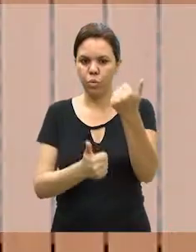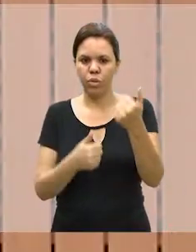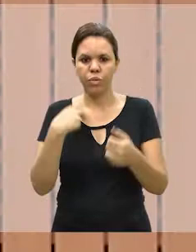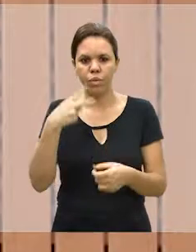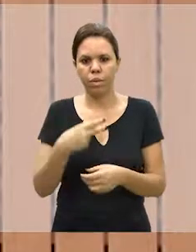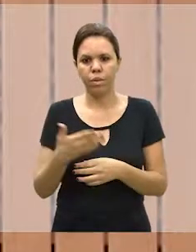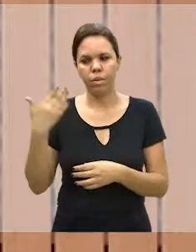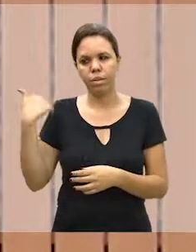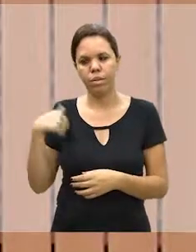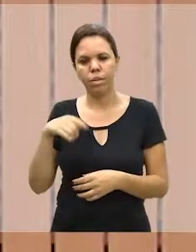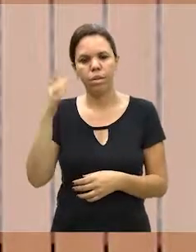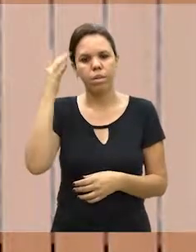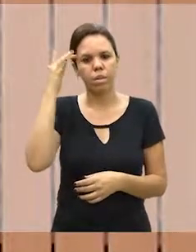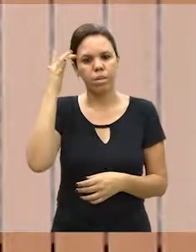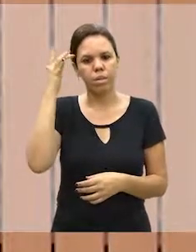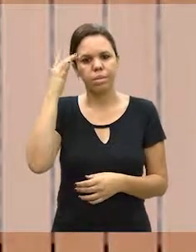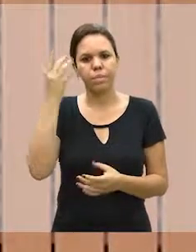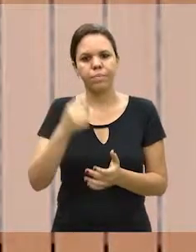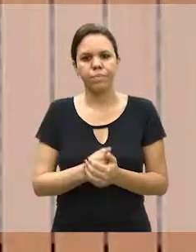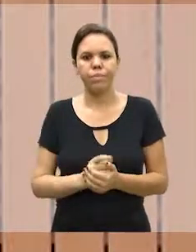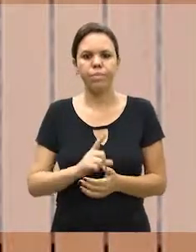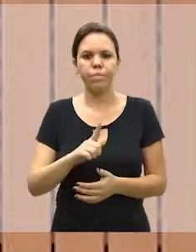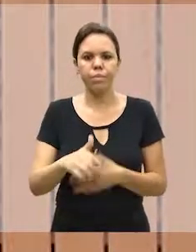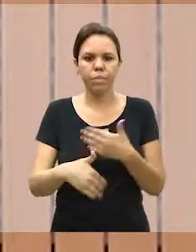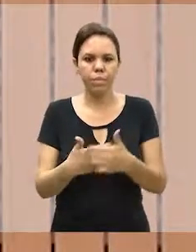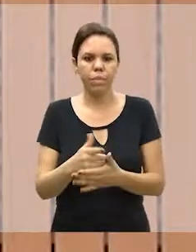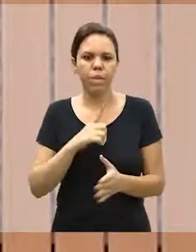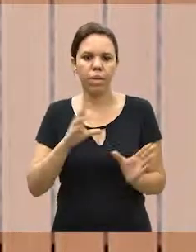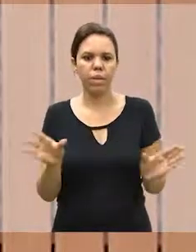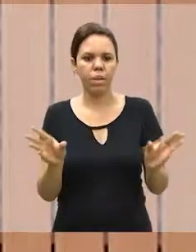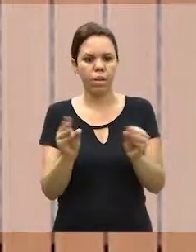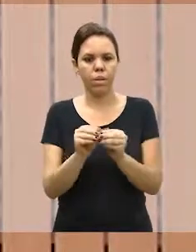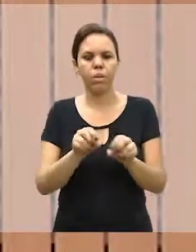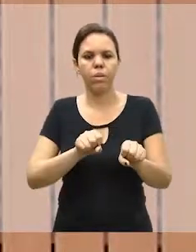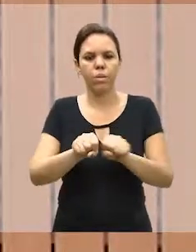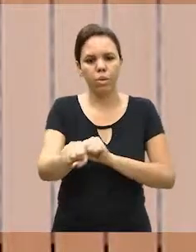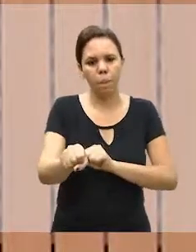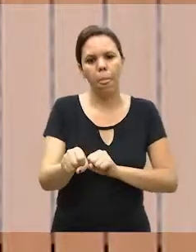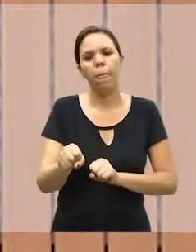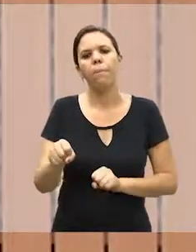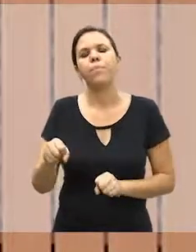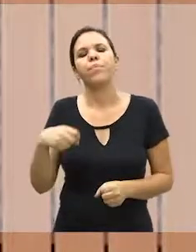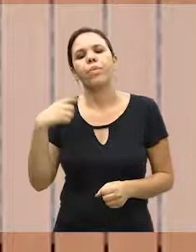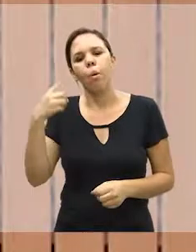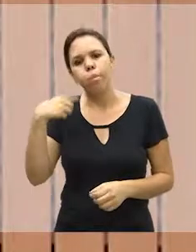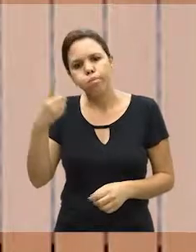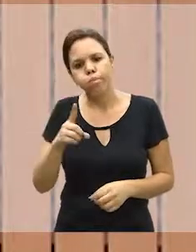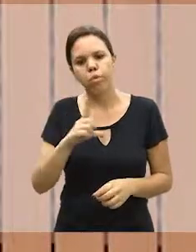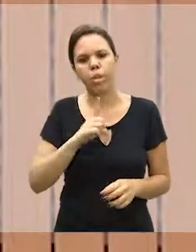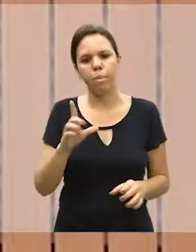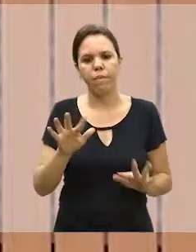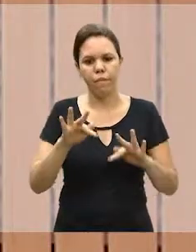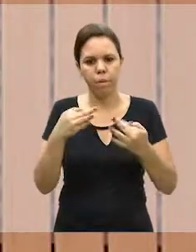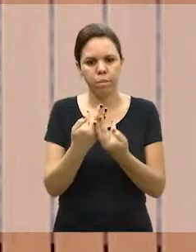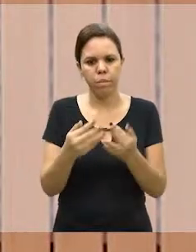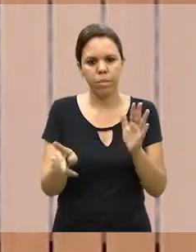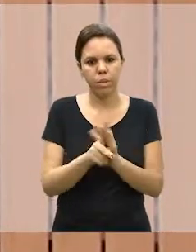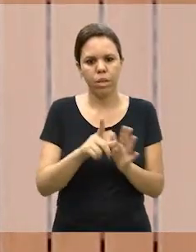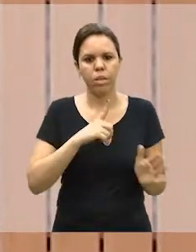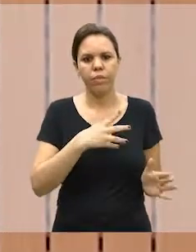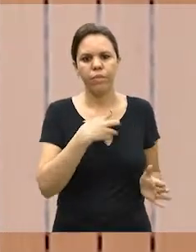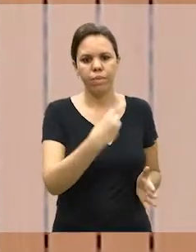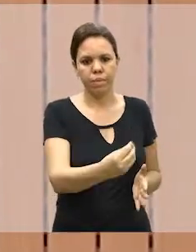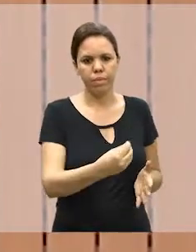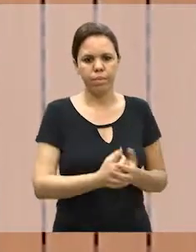Eu acho que na maturidade, depois de eu ter concluído o curso de Direito, depois de eu já ter constituído a minha família, depois de eu ter meus